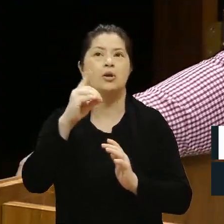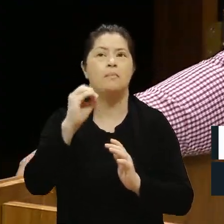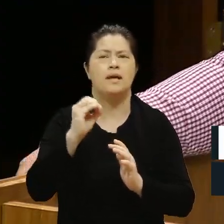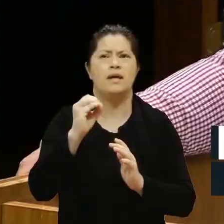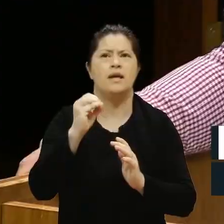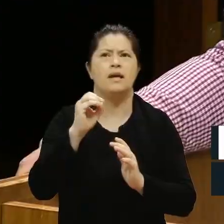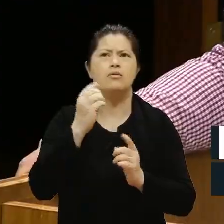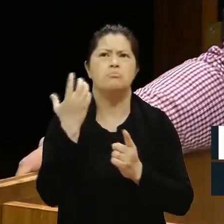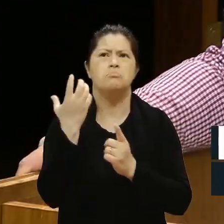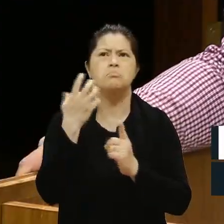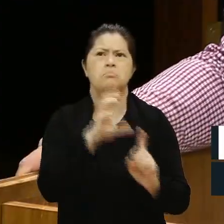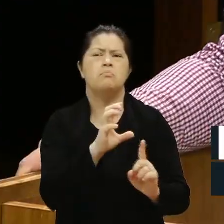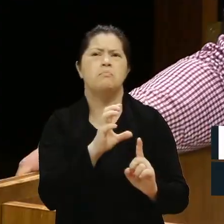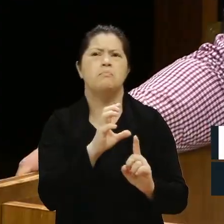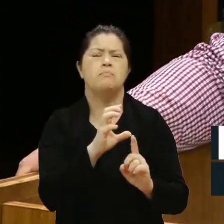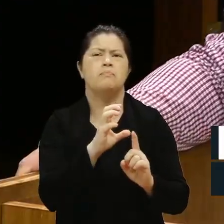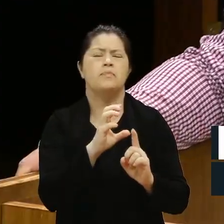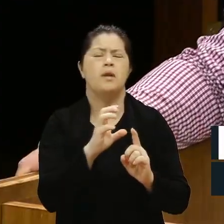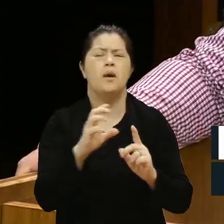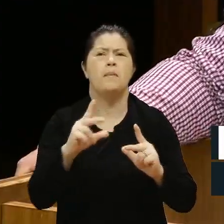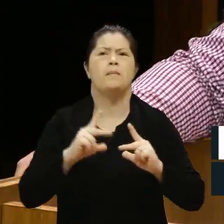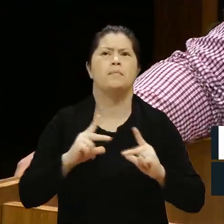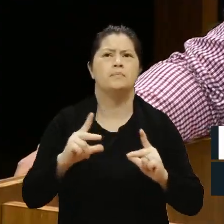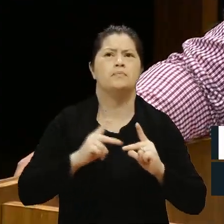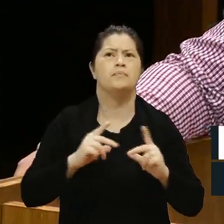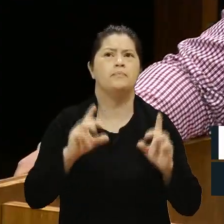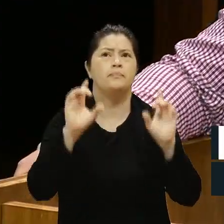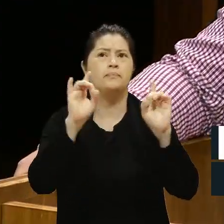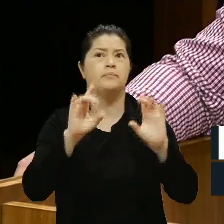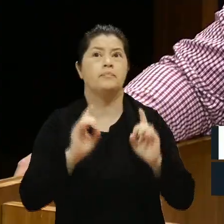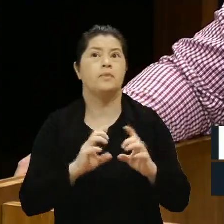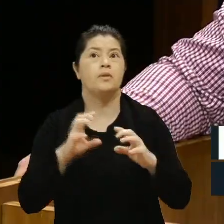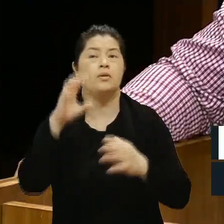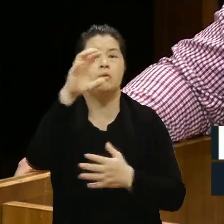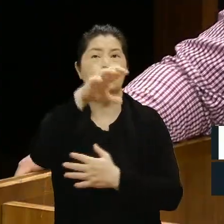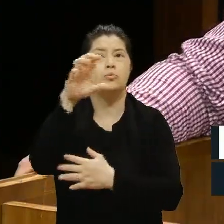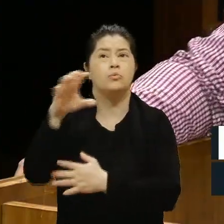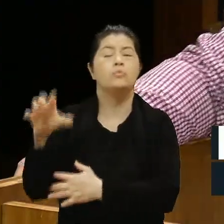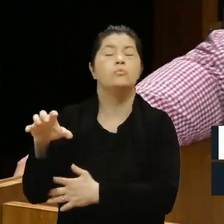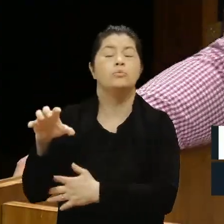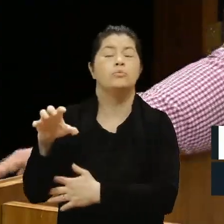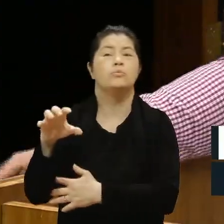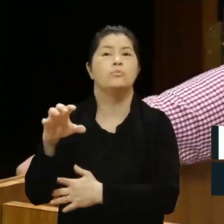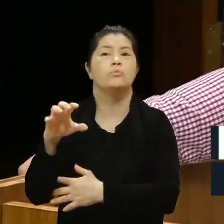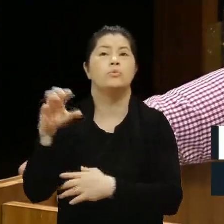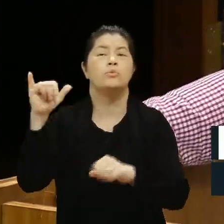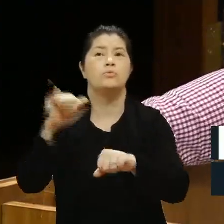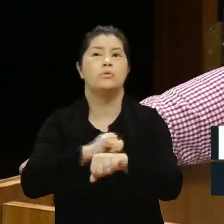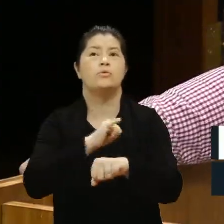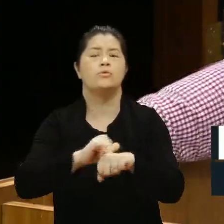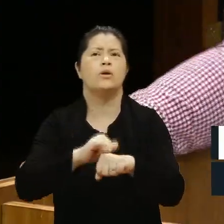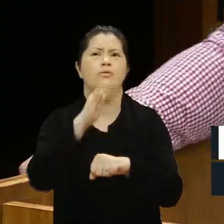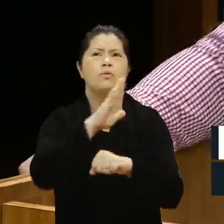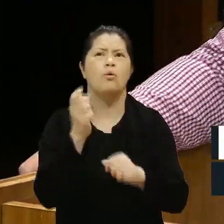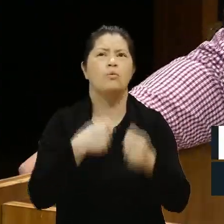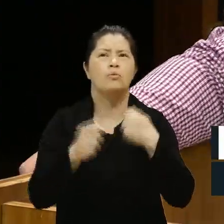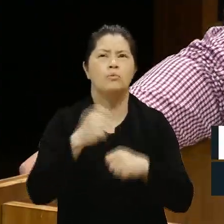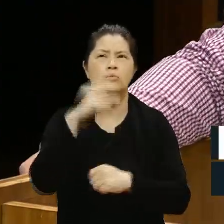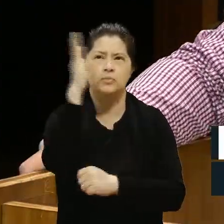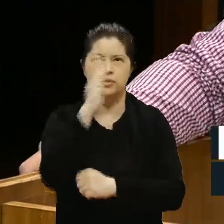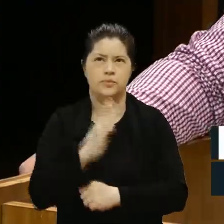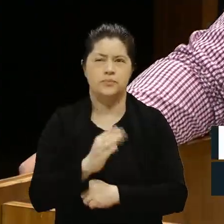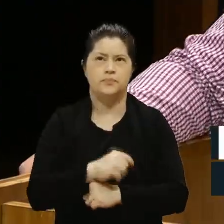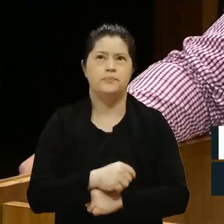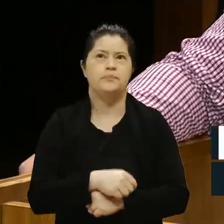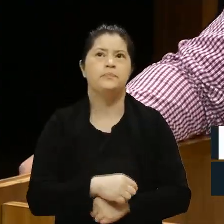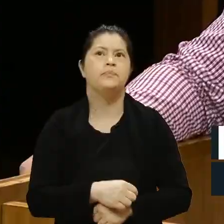contra privatizações, especialmente em setores estratégicos da economia do Brasil. Fomos